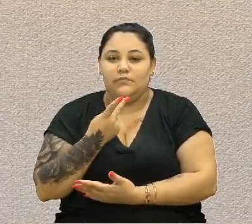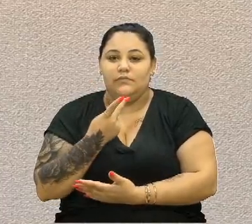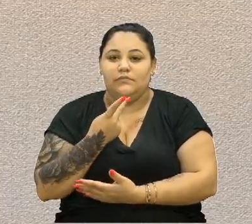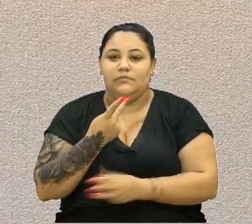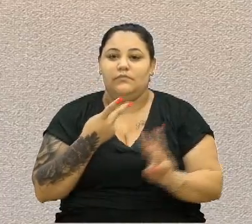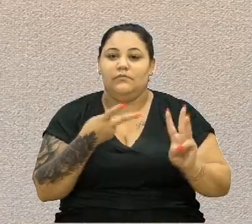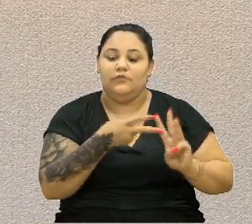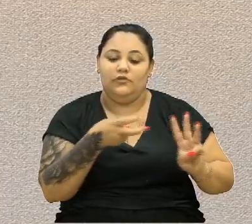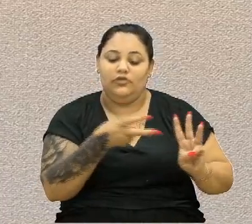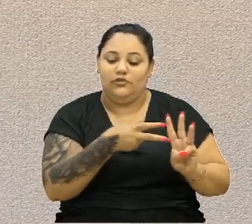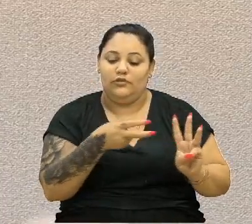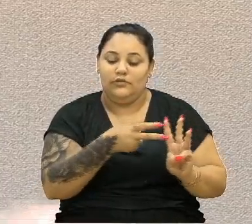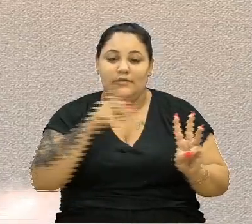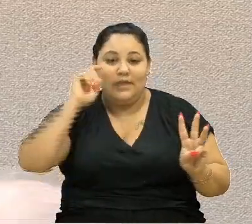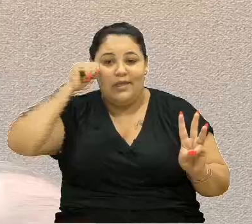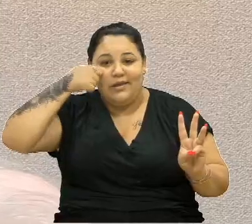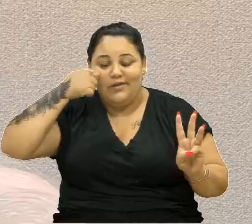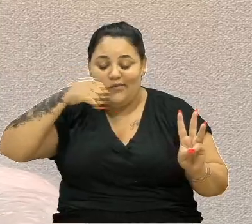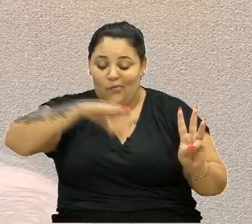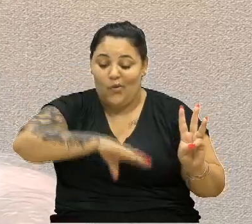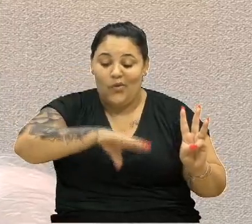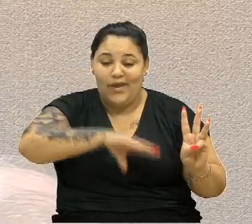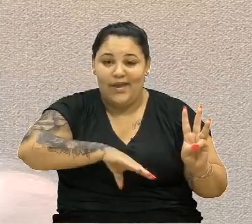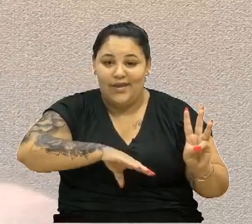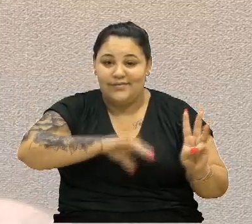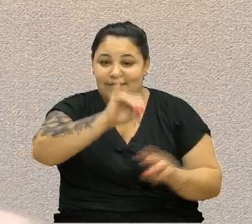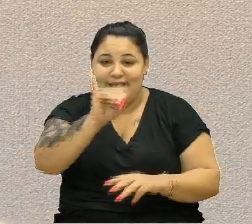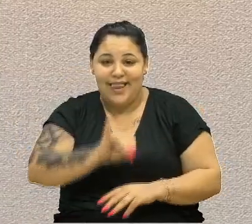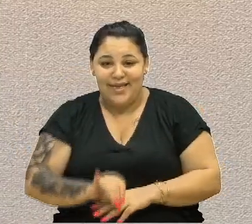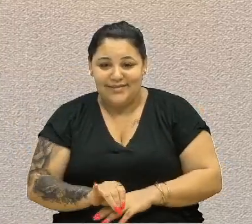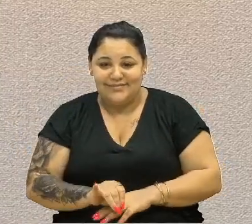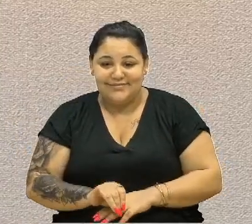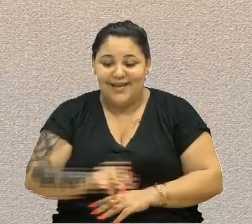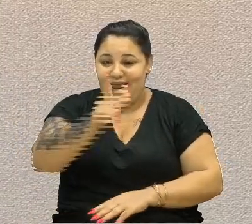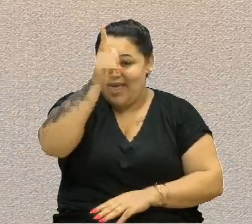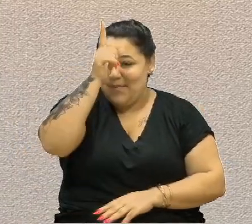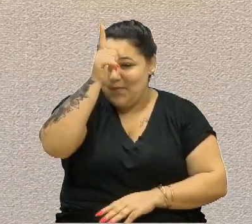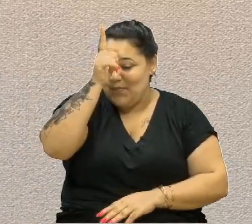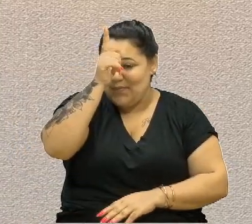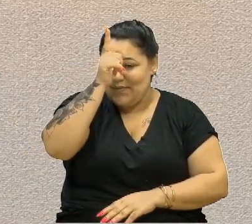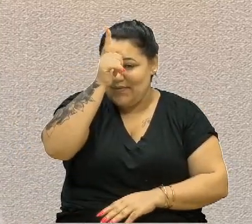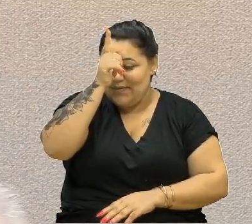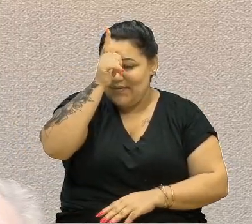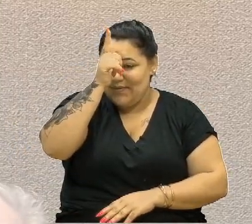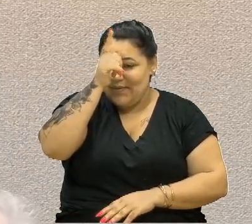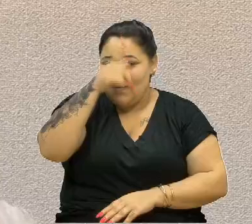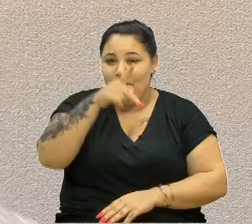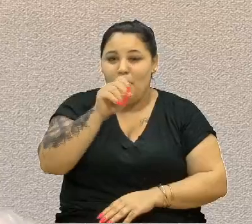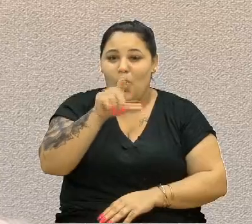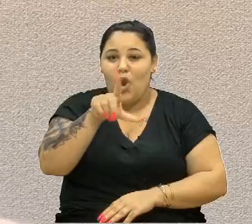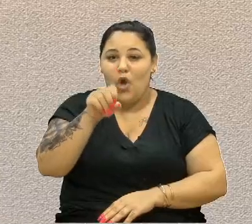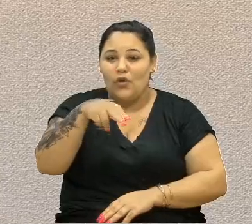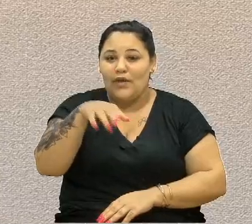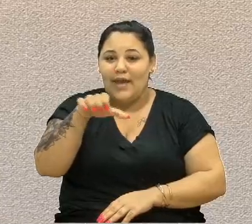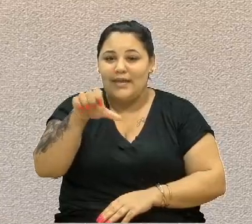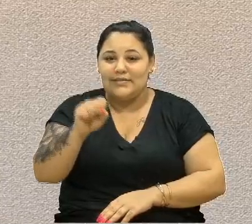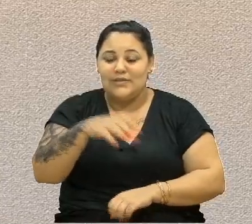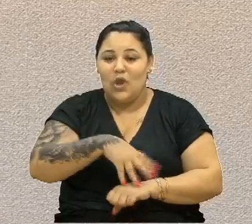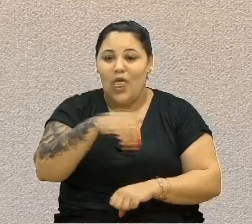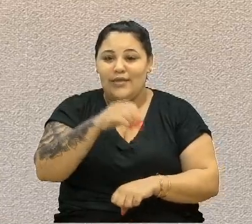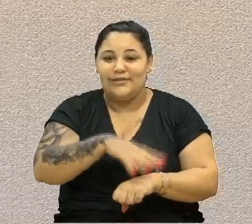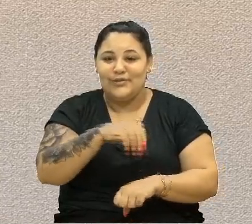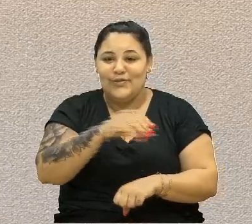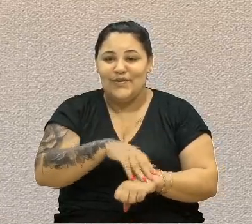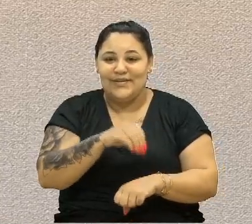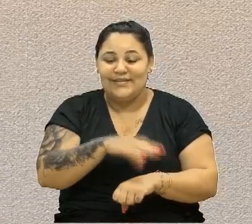dos negros, dos portugueses, dos italianos, dos alemães, poloneses, os suíços valesanos,